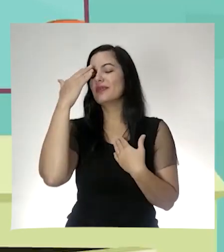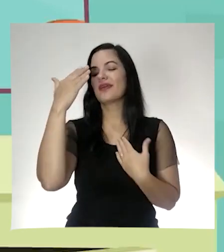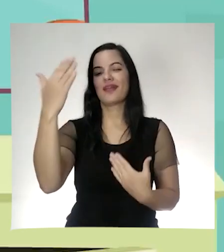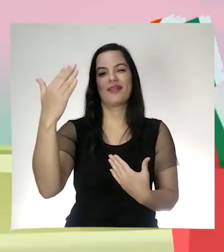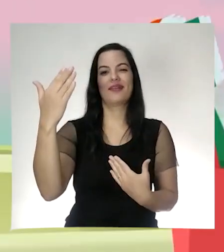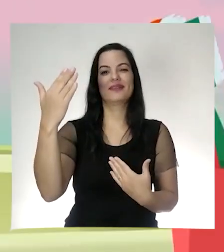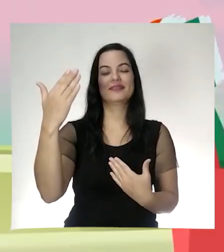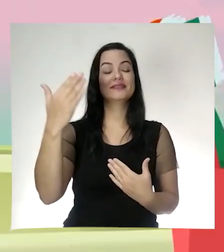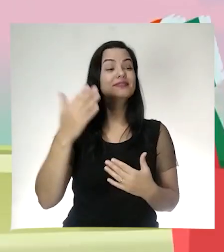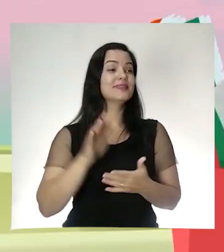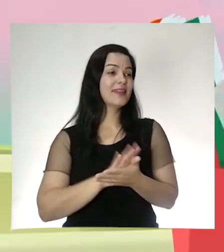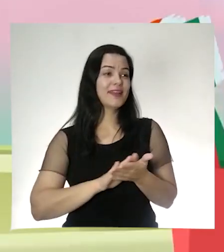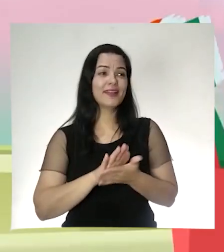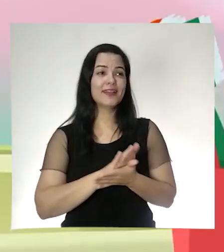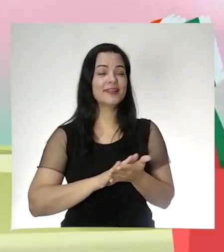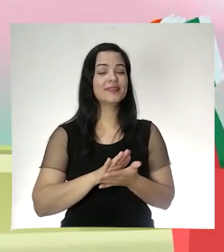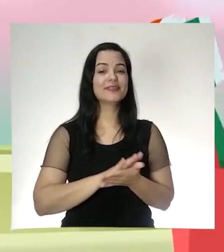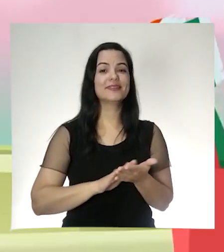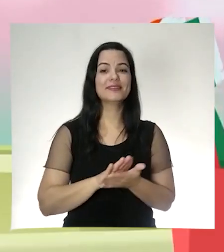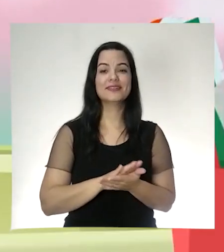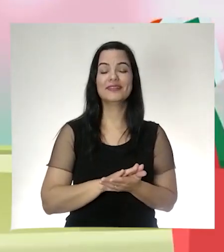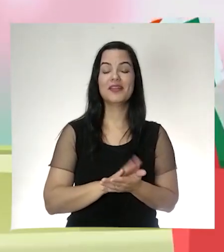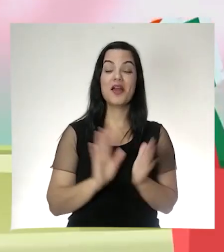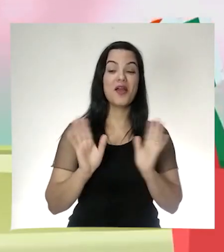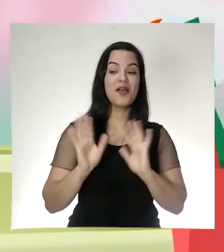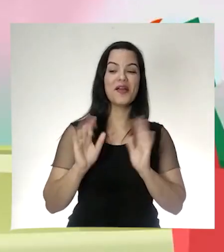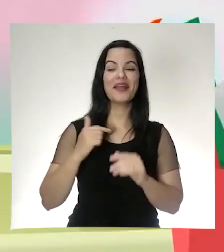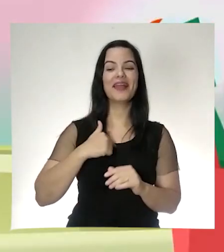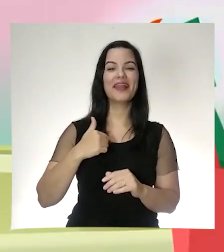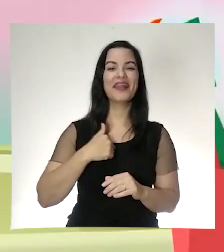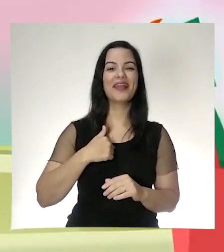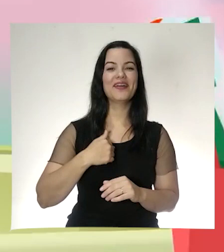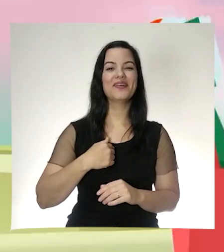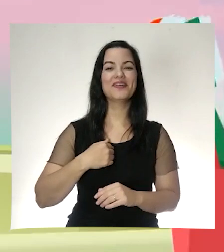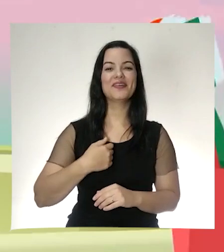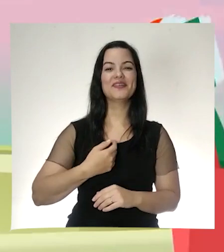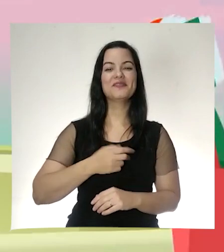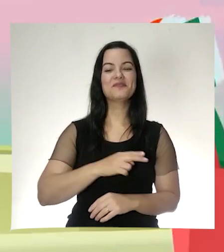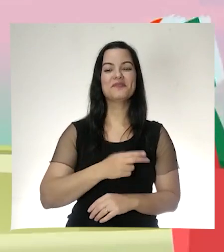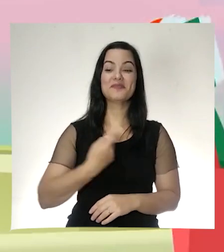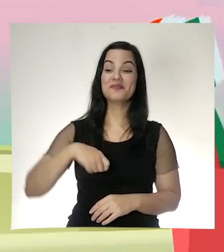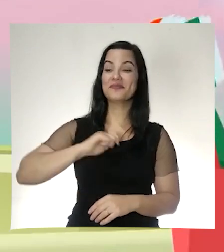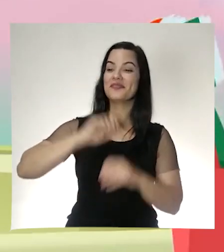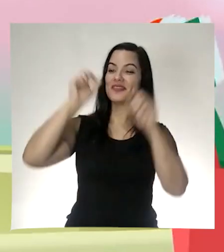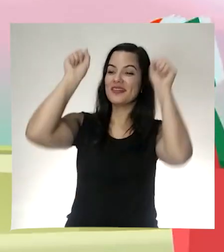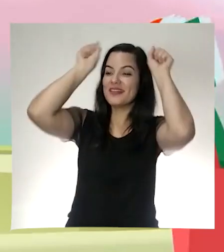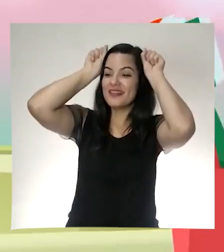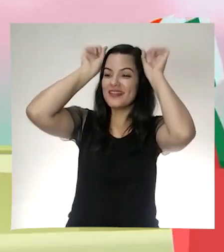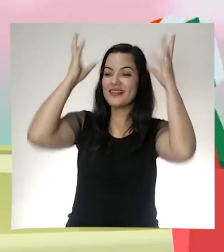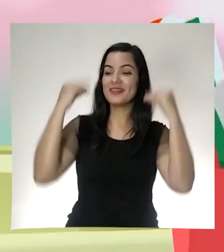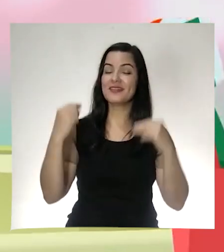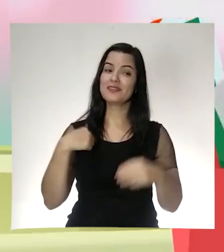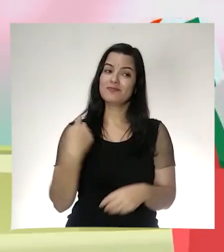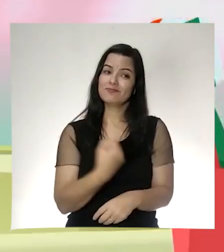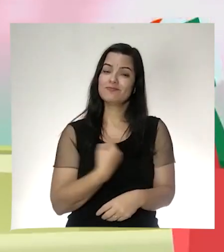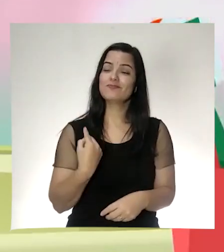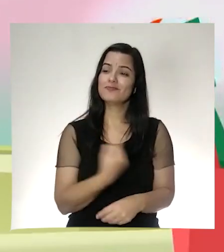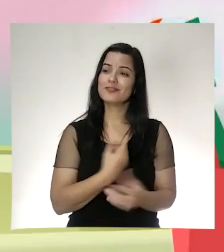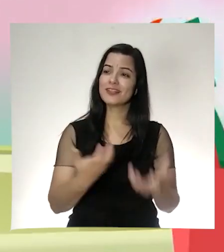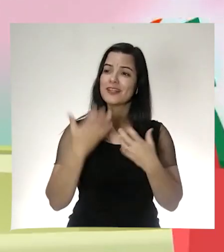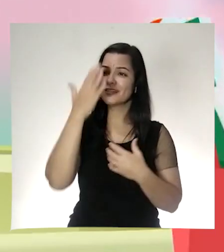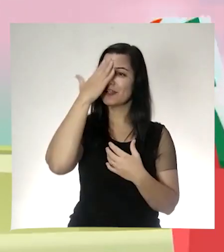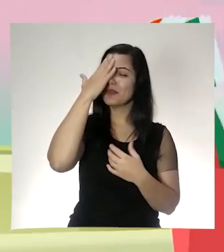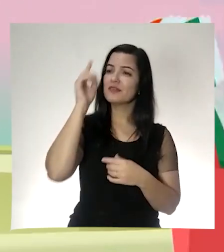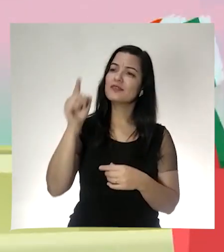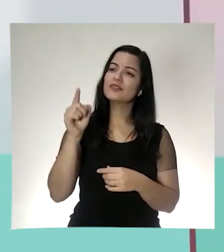Obrigado. De nada. Oiê, eu sou a Luna. A gente quer saber, você é frio